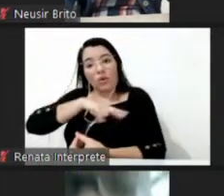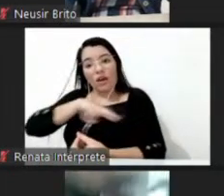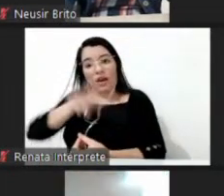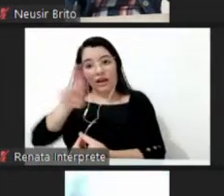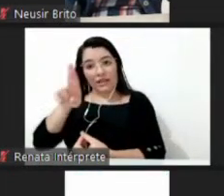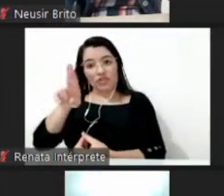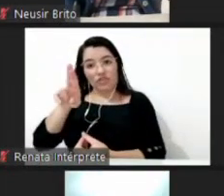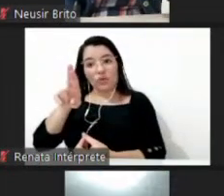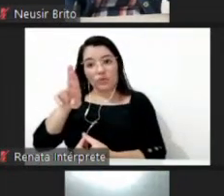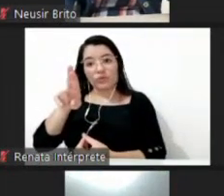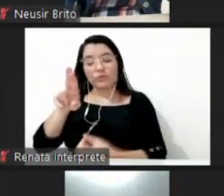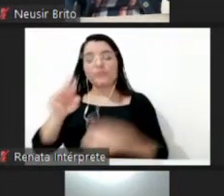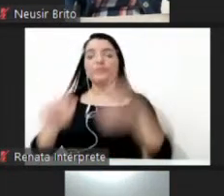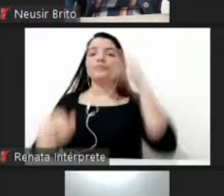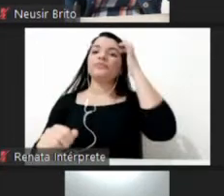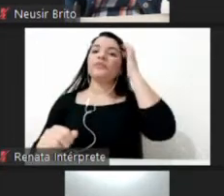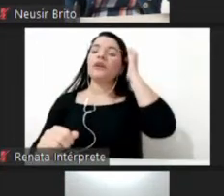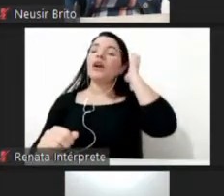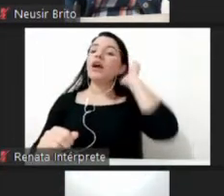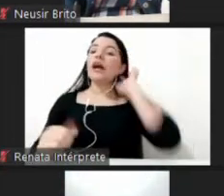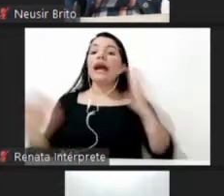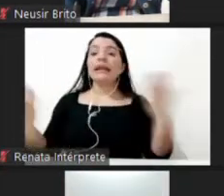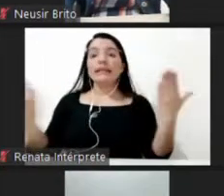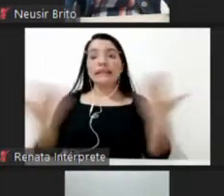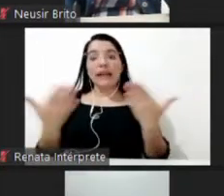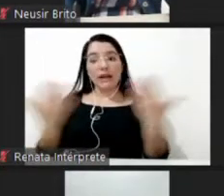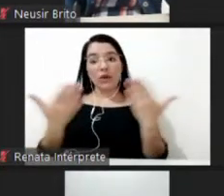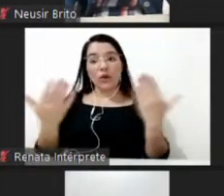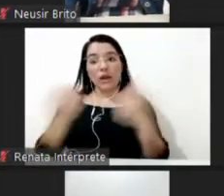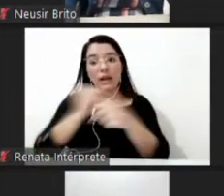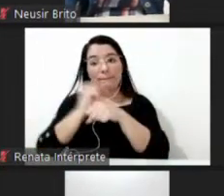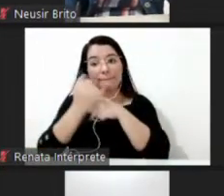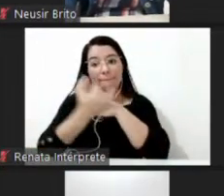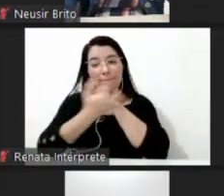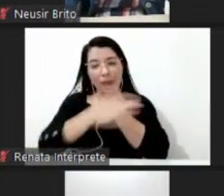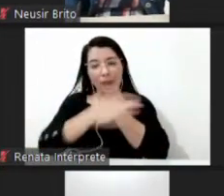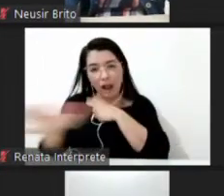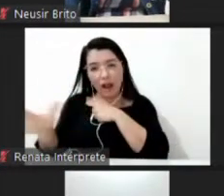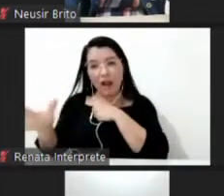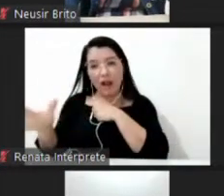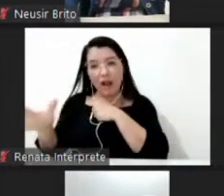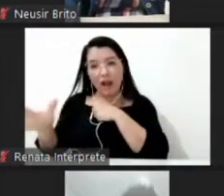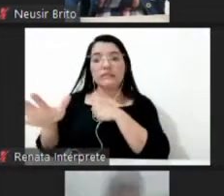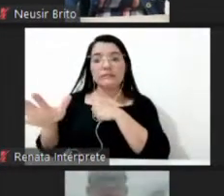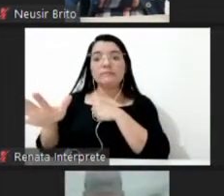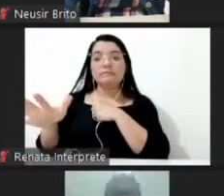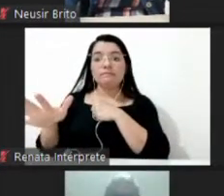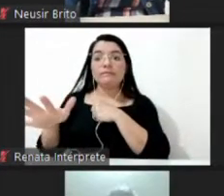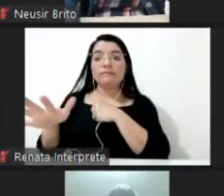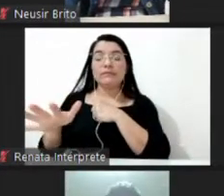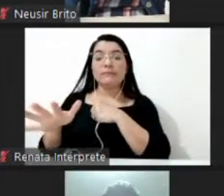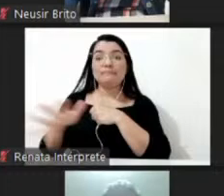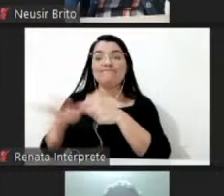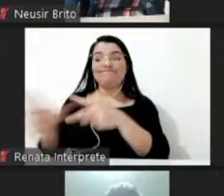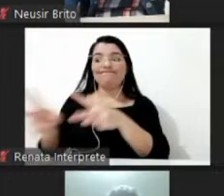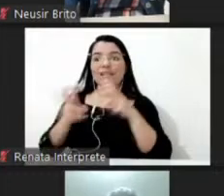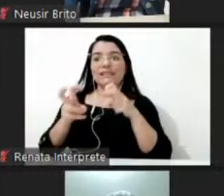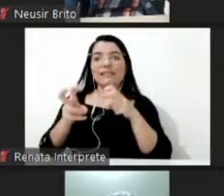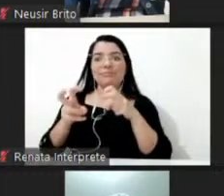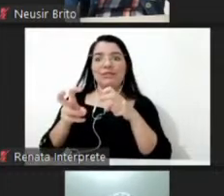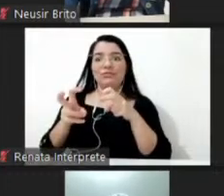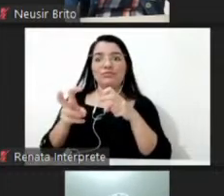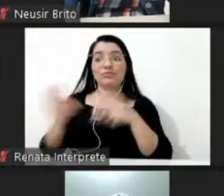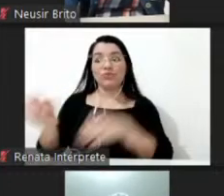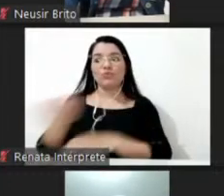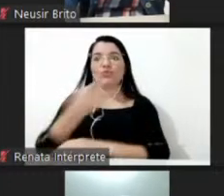E com essa pandemia que nós estamos vivendo, nós estamos vivenciando, né, estamos presenciando essa coisa nova dessa pandemia do coronavírus,